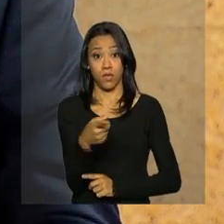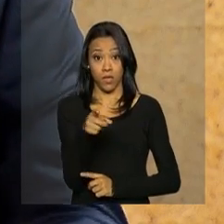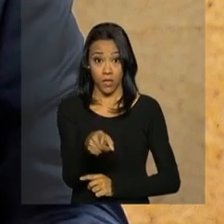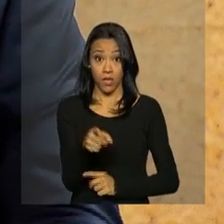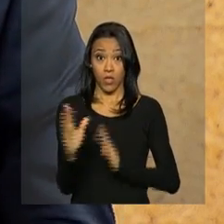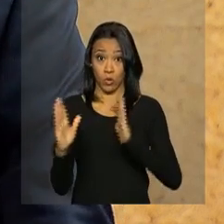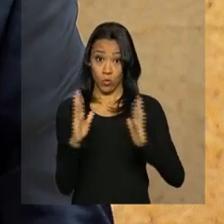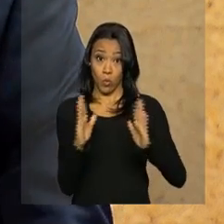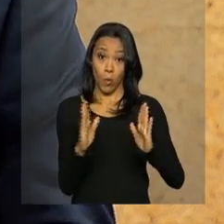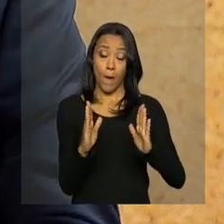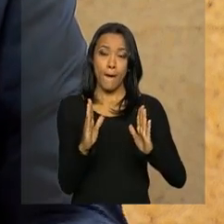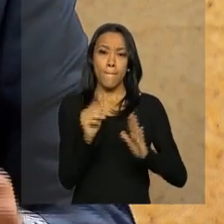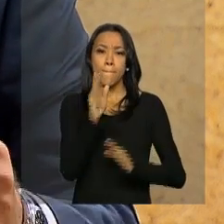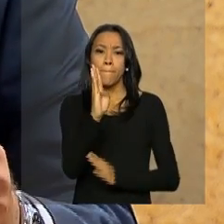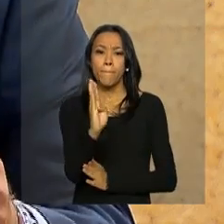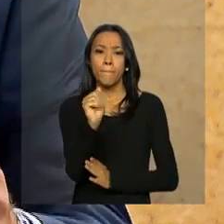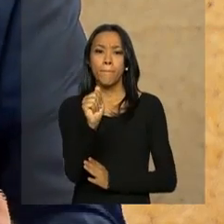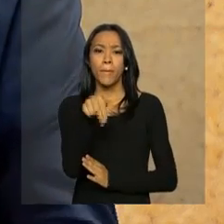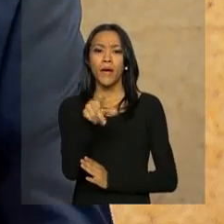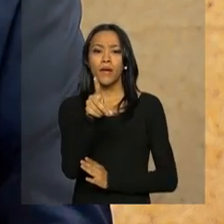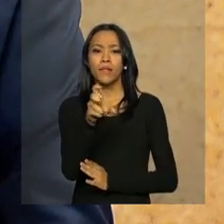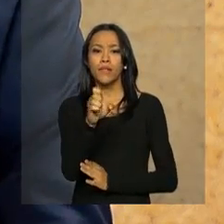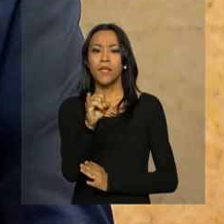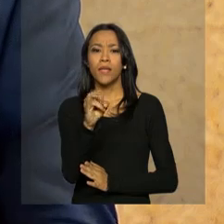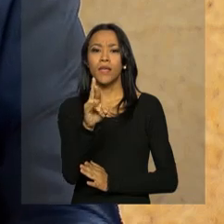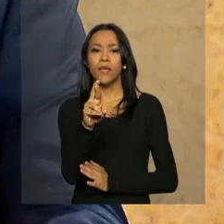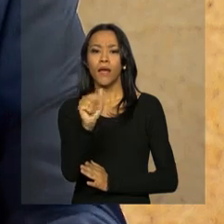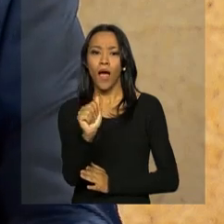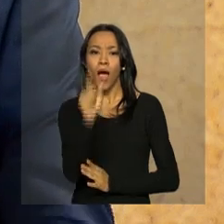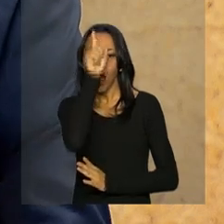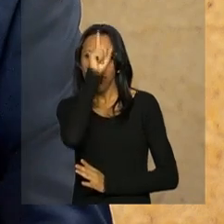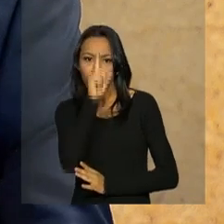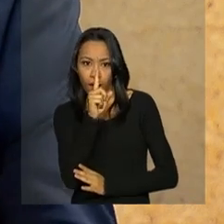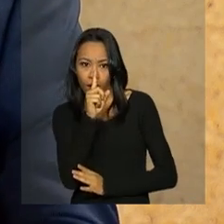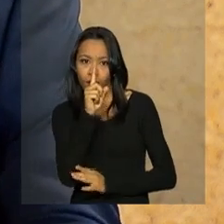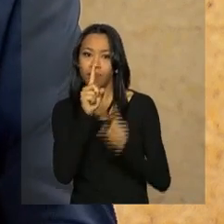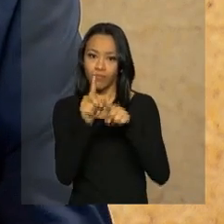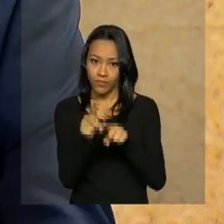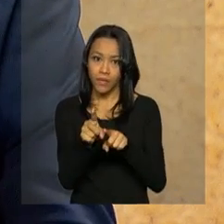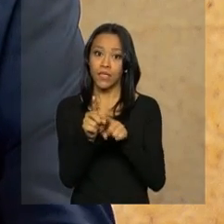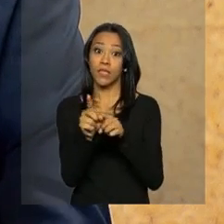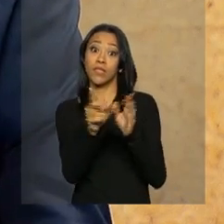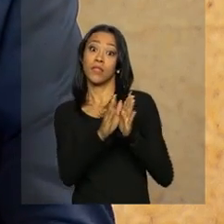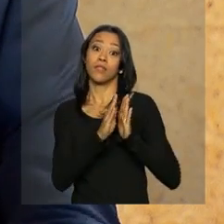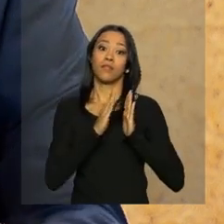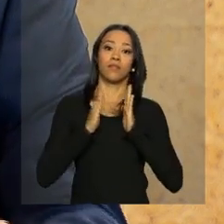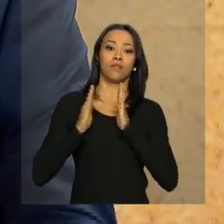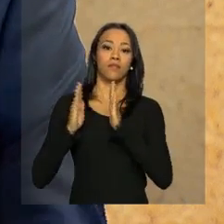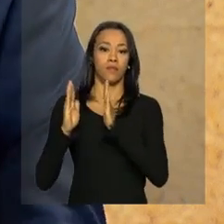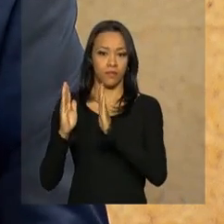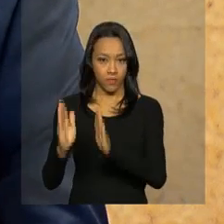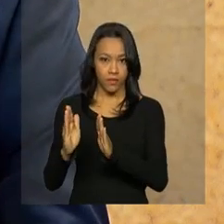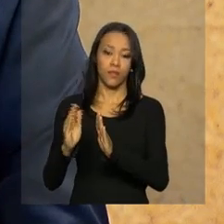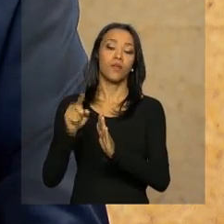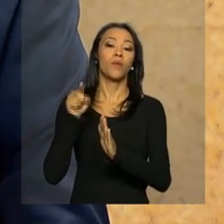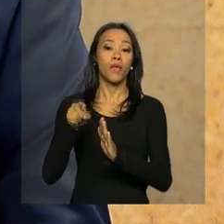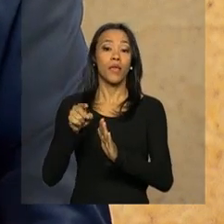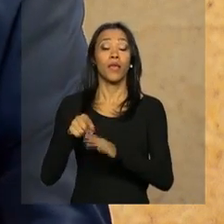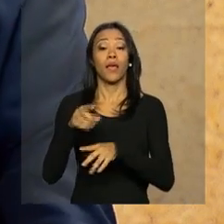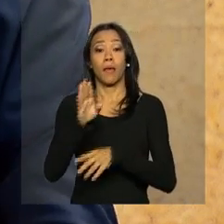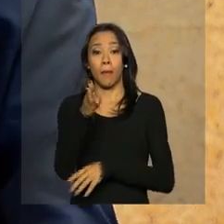regime de bandeira amarela e entrando no regime de bandeira verde.